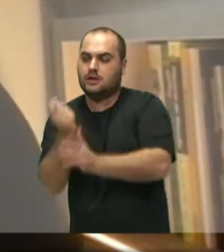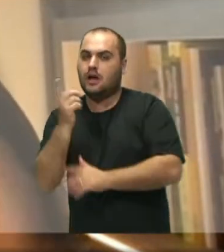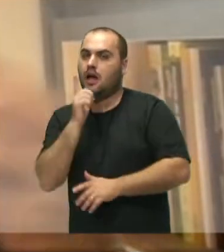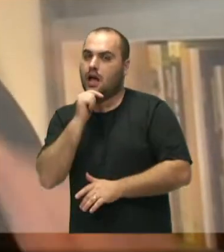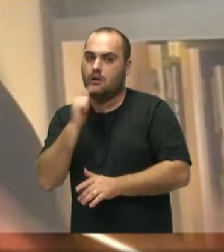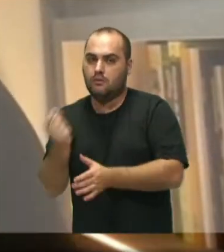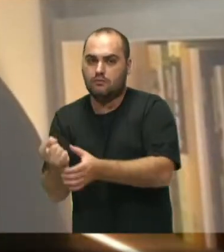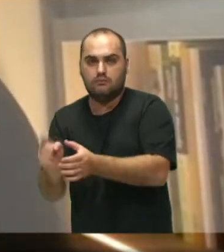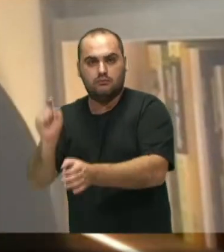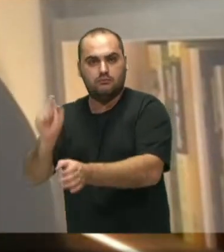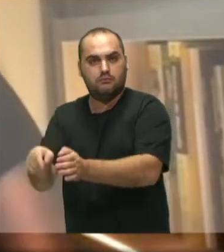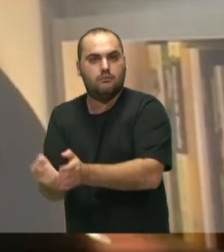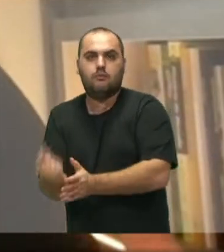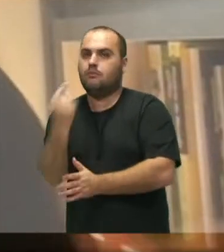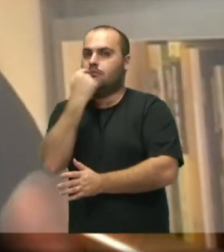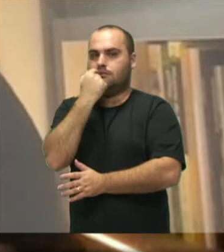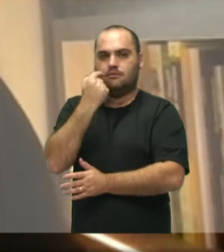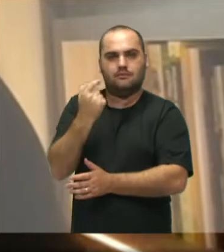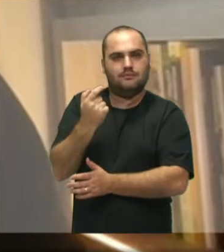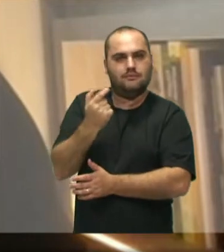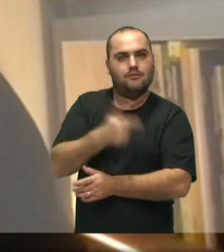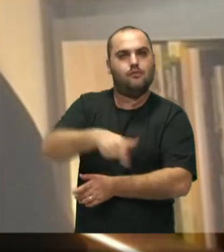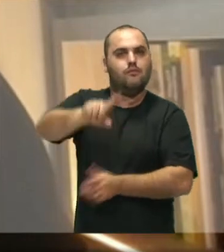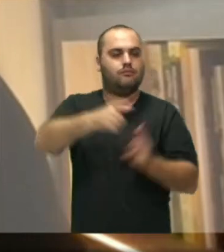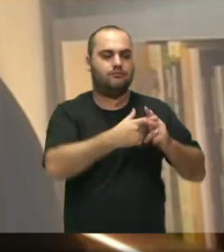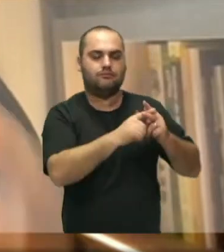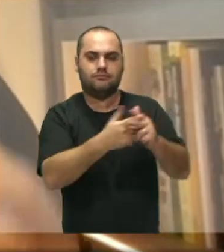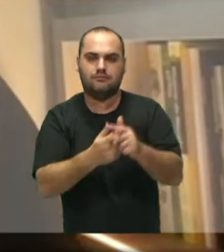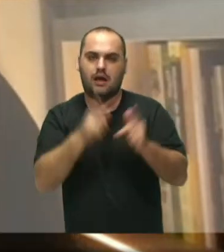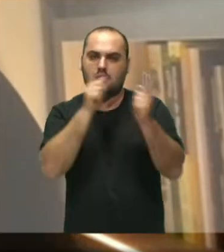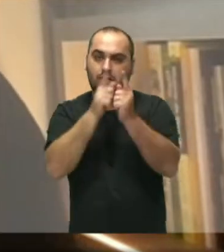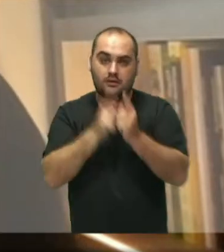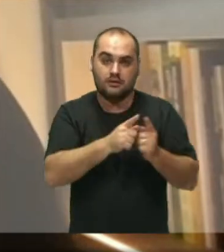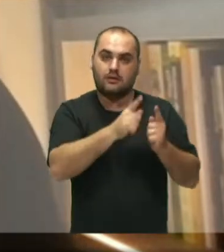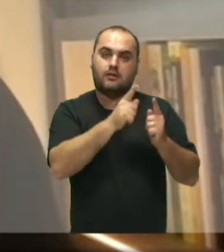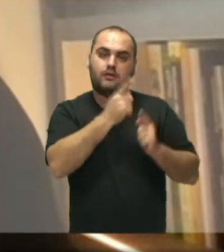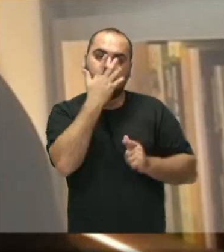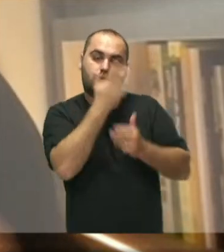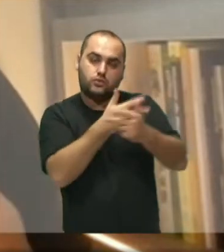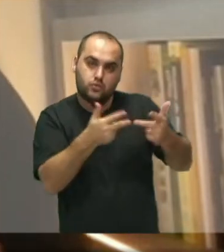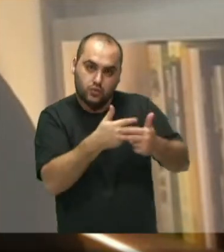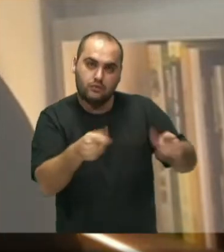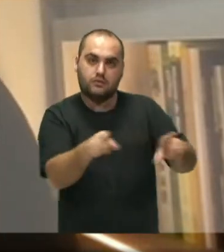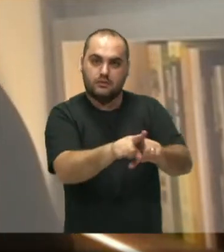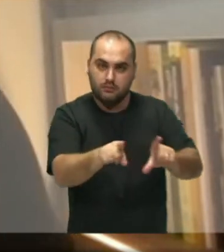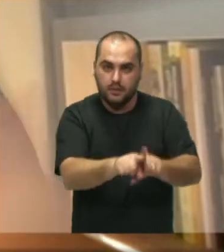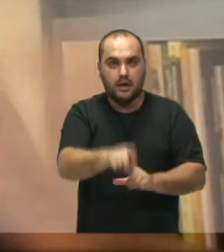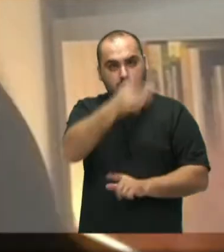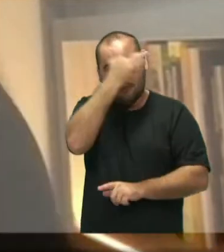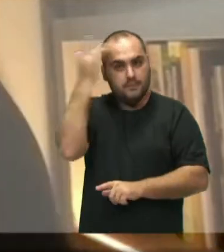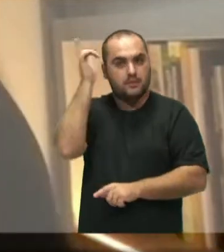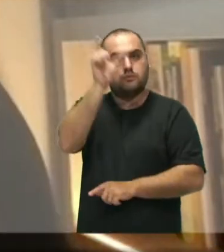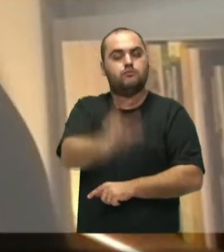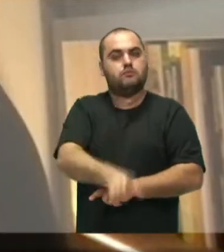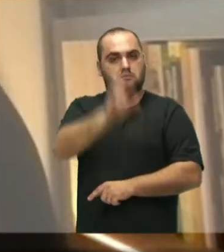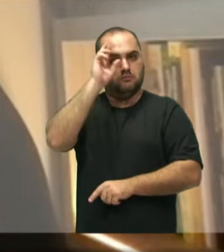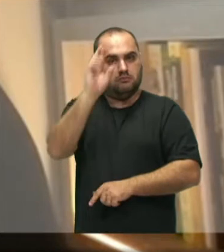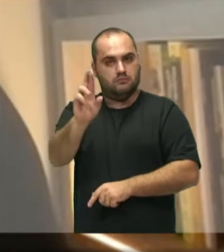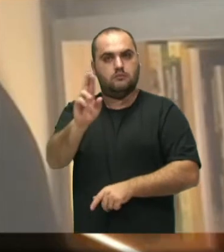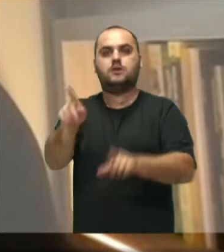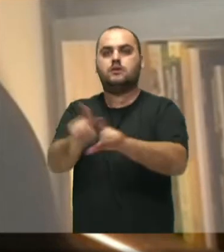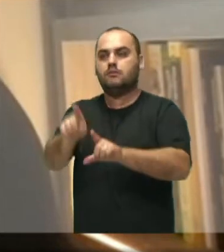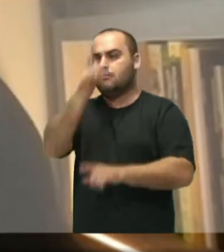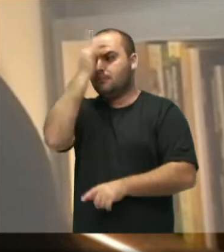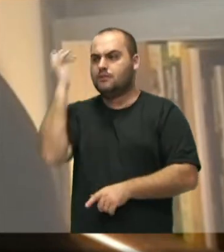bebedouro se instalando equipamentos que possam atender a demanda de animais de estimação e também dos seus proprietários de além